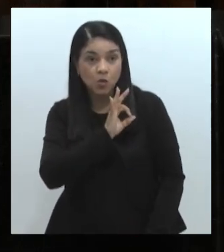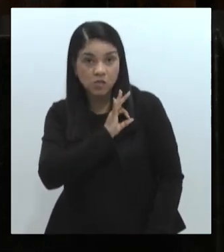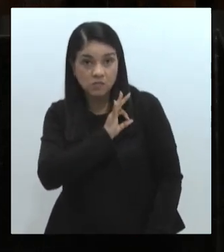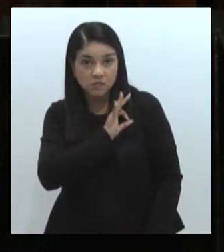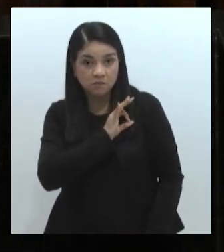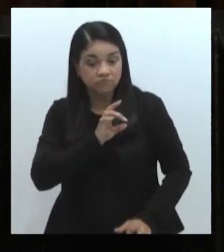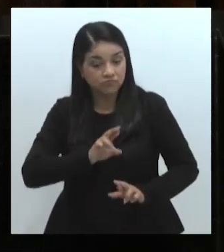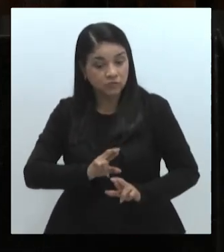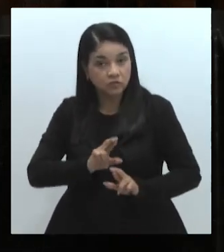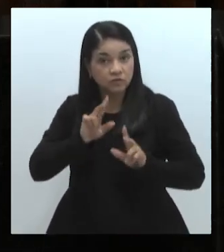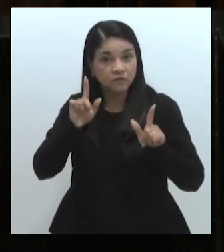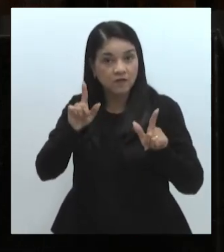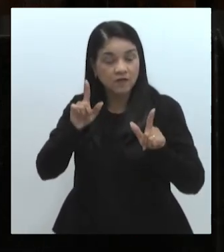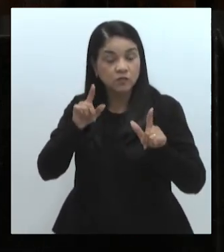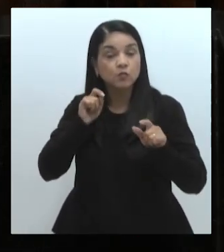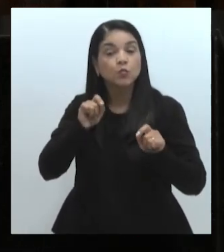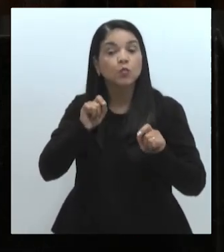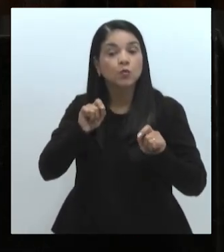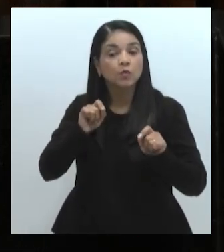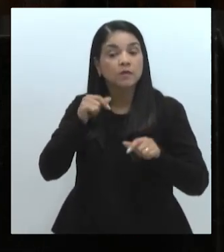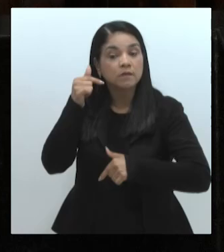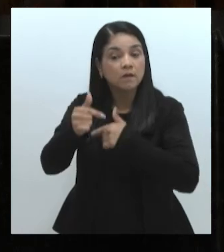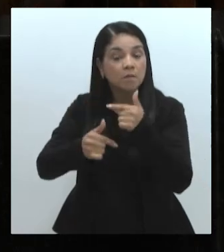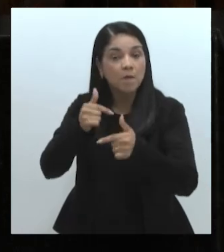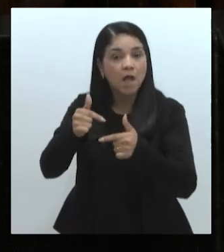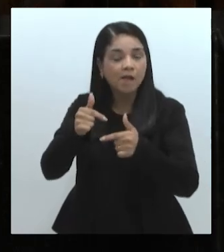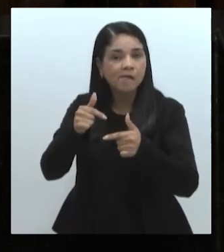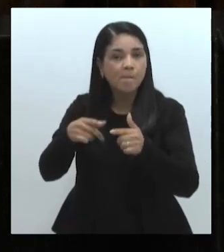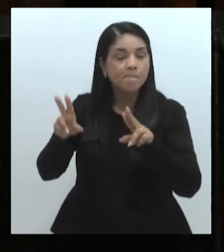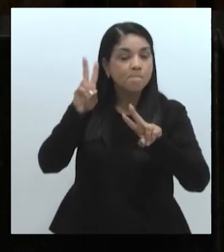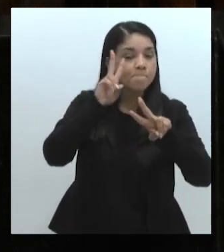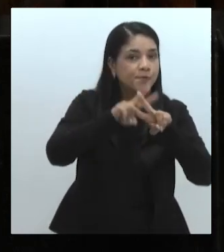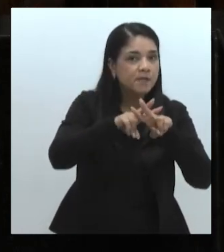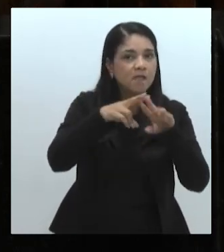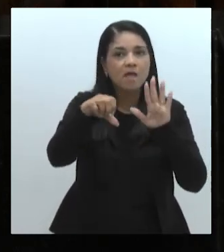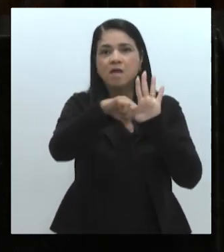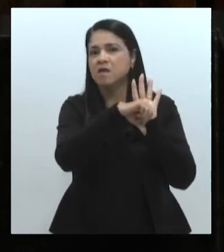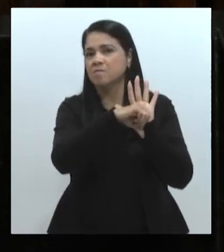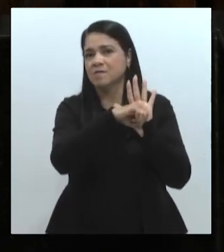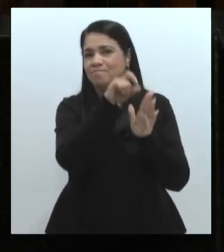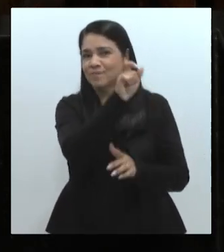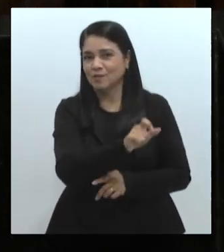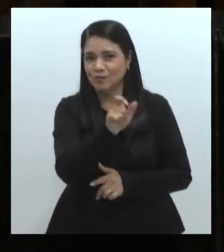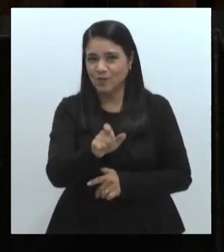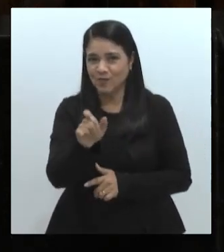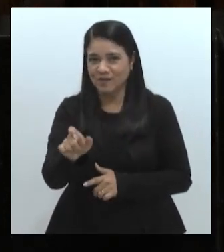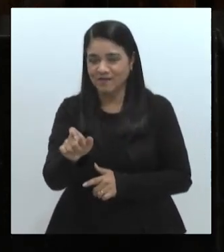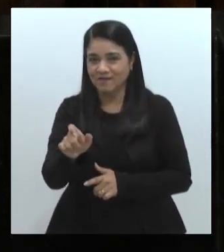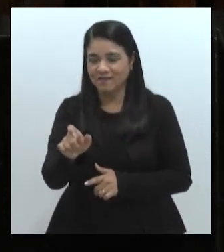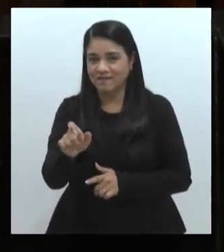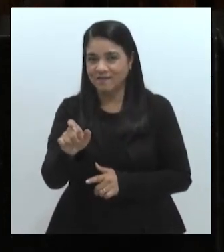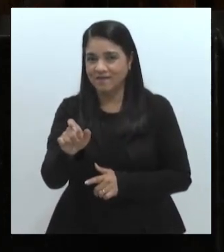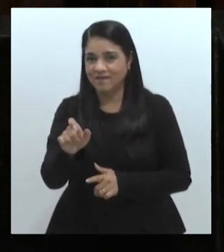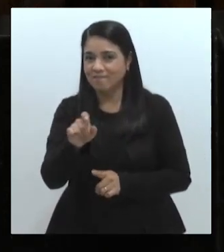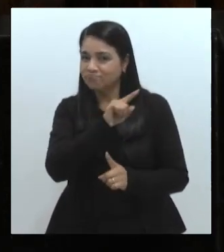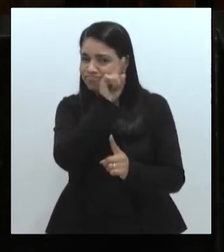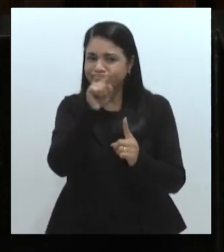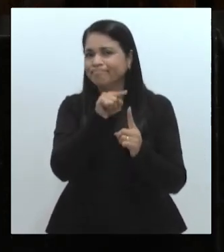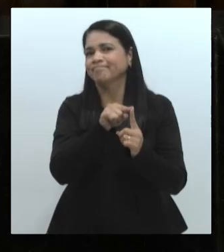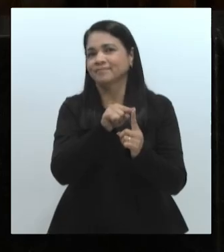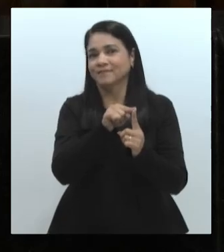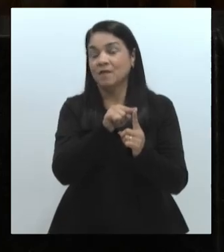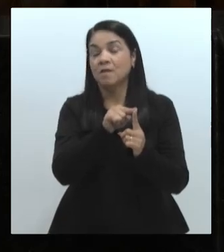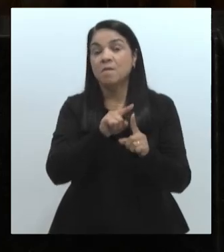combatendo e prendendo o criminoso. Esse que tem que ser o alvo. Mas a